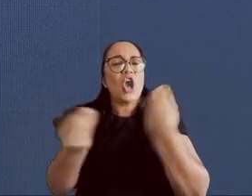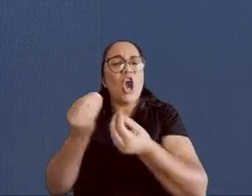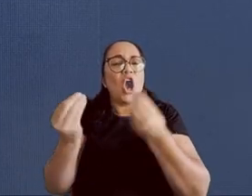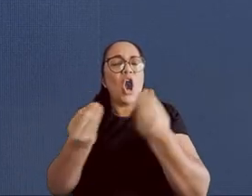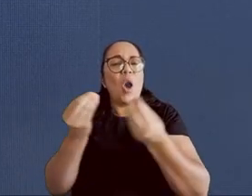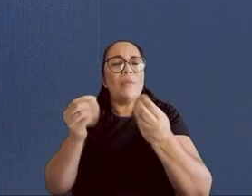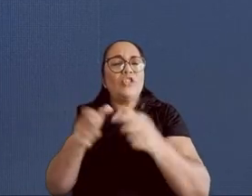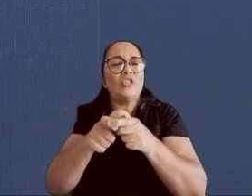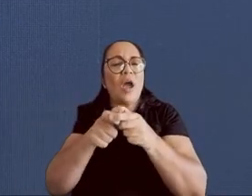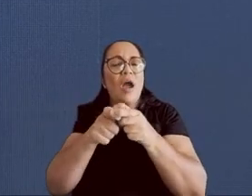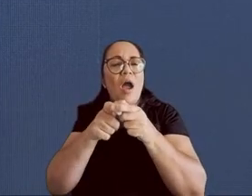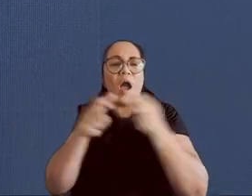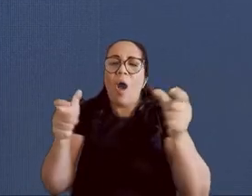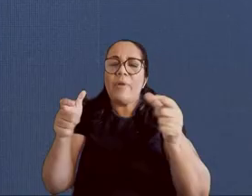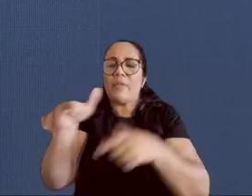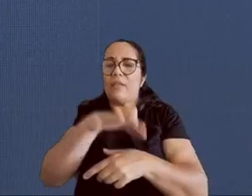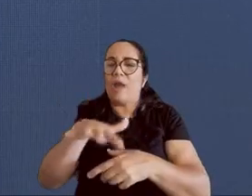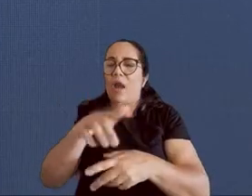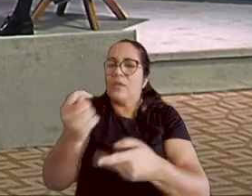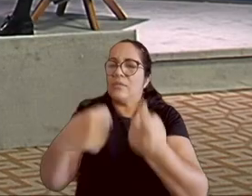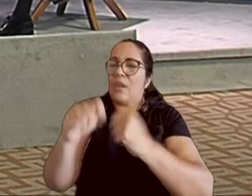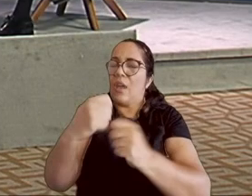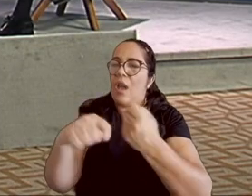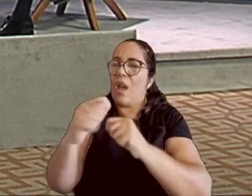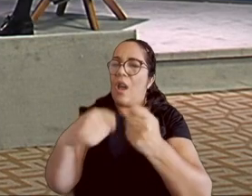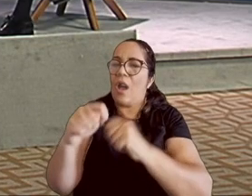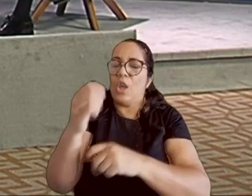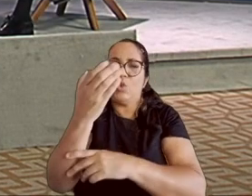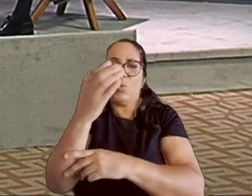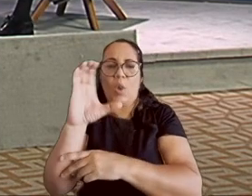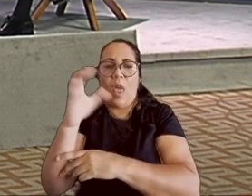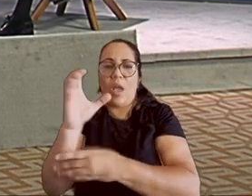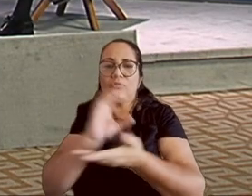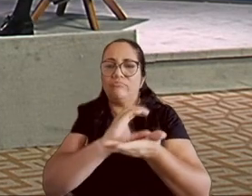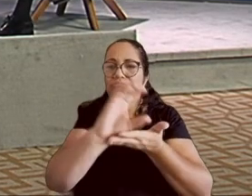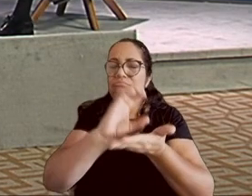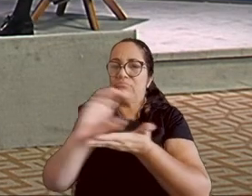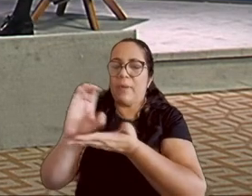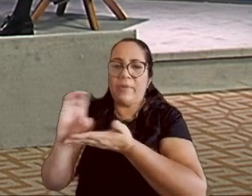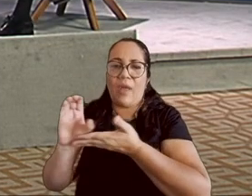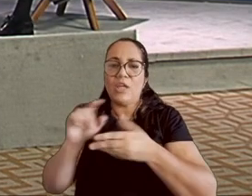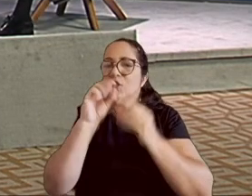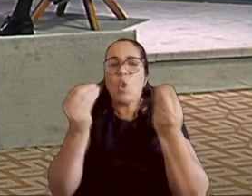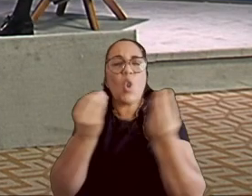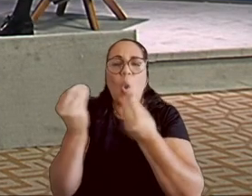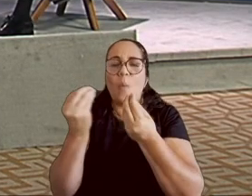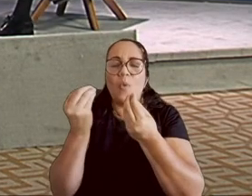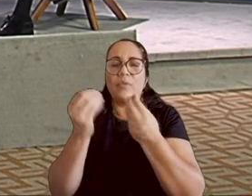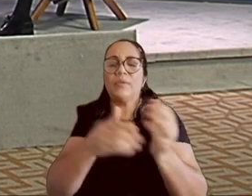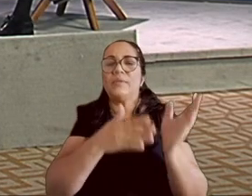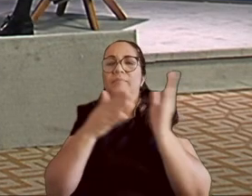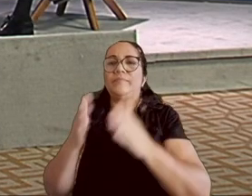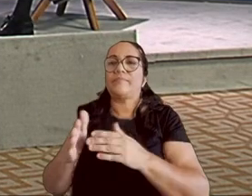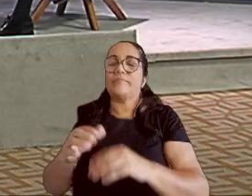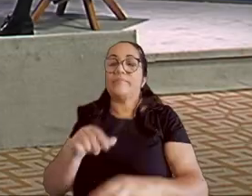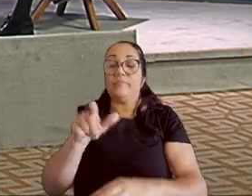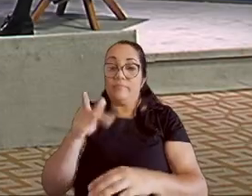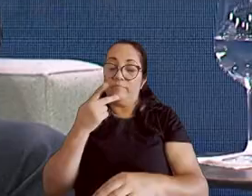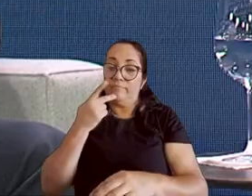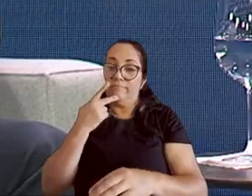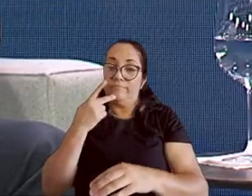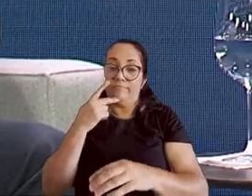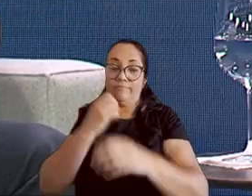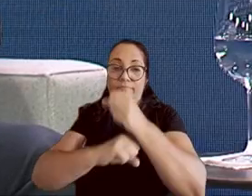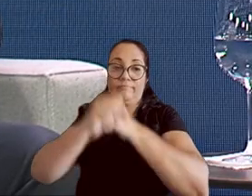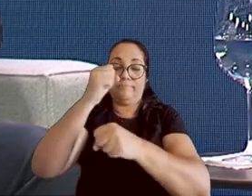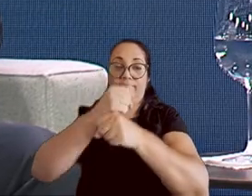o mercado de capitais como um todo claro assim como você falou né Acho que nos últimos anos a gente teve um desenvolvimento muito grande no